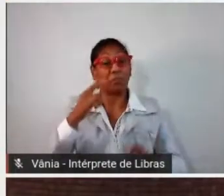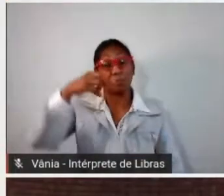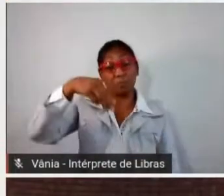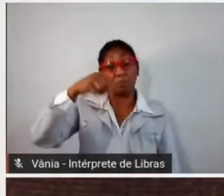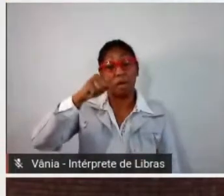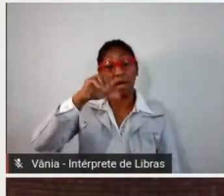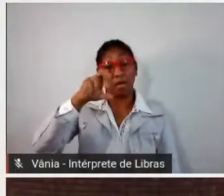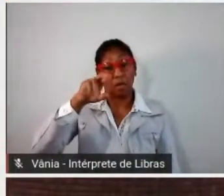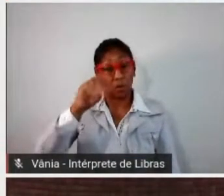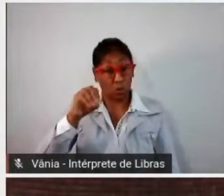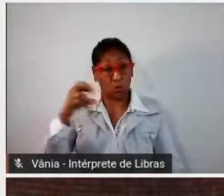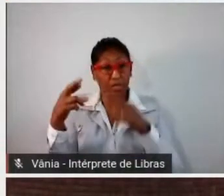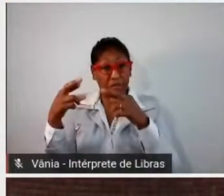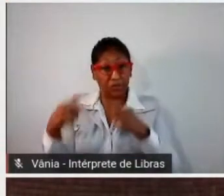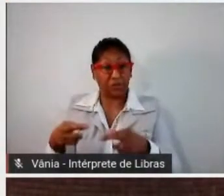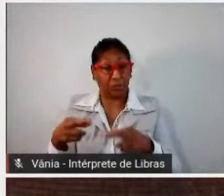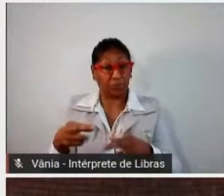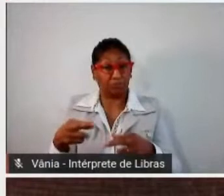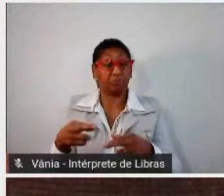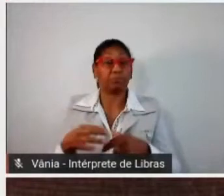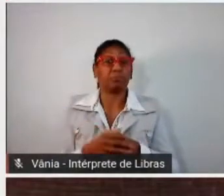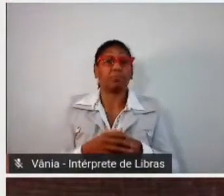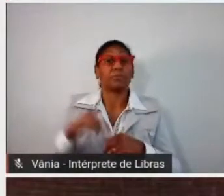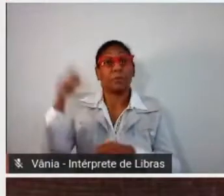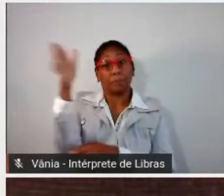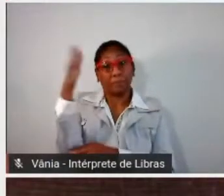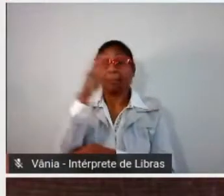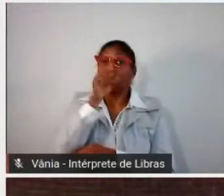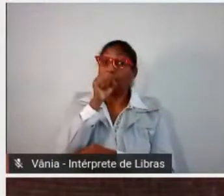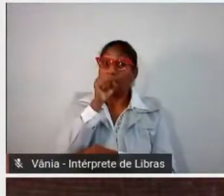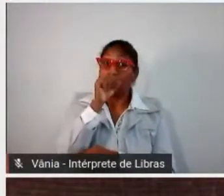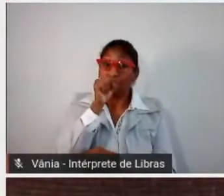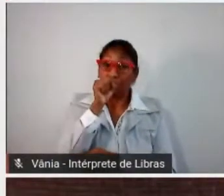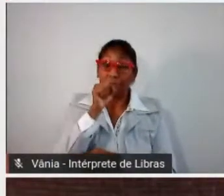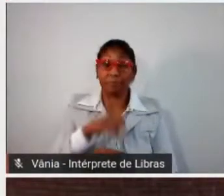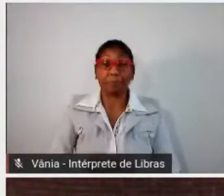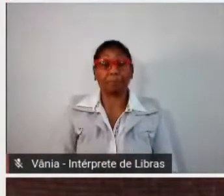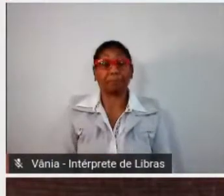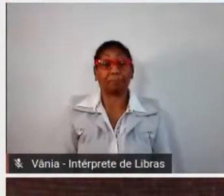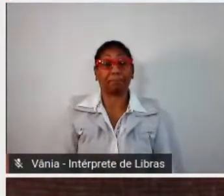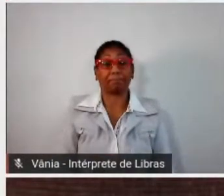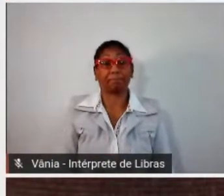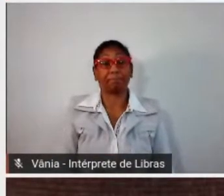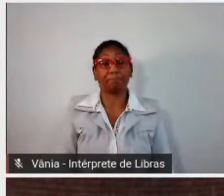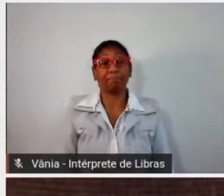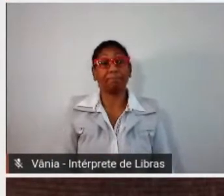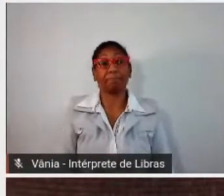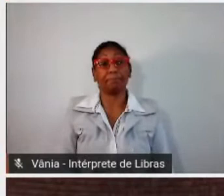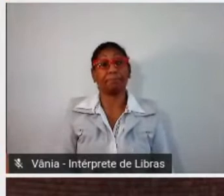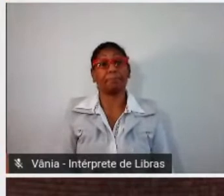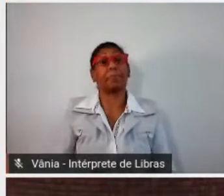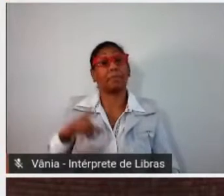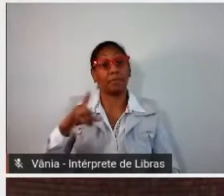Porto Alegre, na verdade, já estaria na bandeira laranja, não fosse a regra dessa trava, e por isso a gente atende a